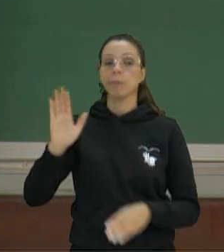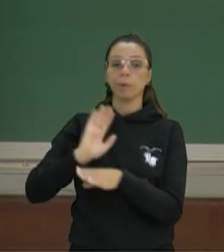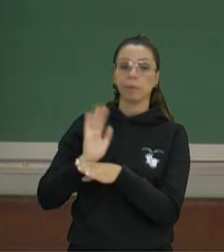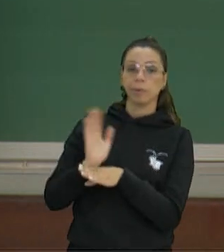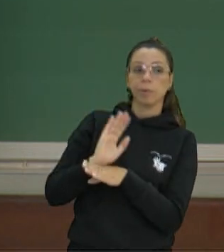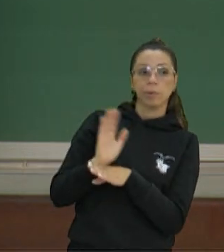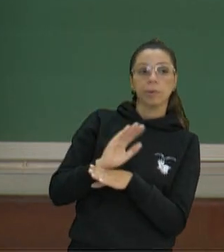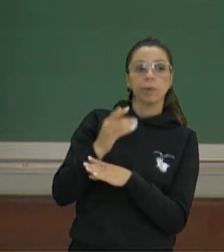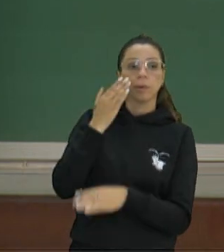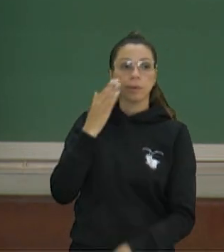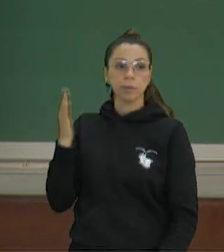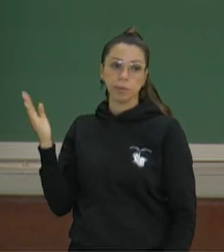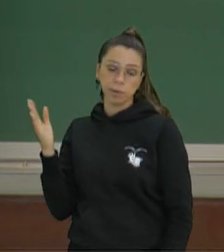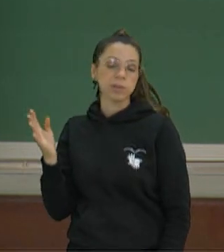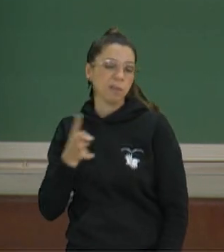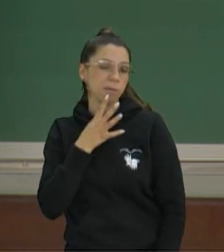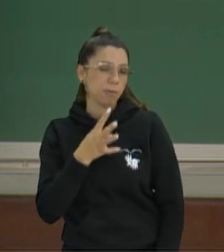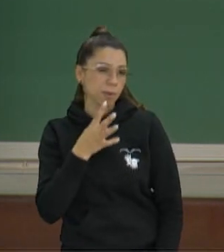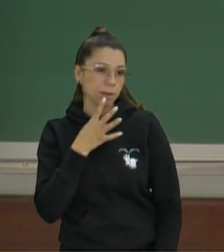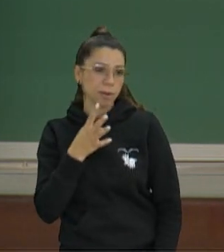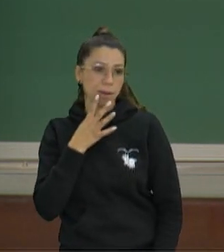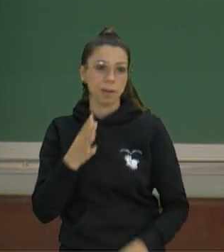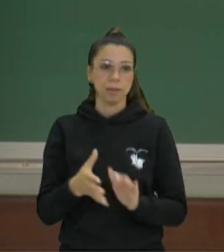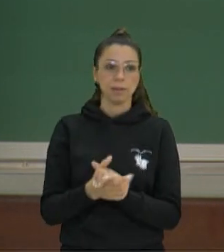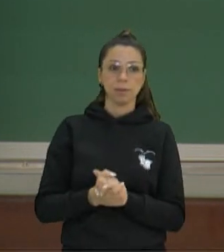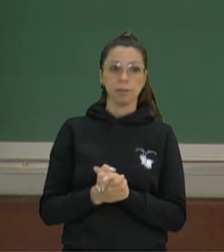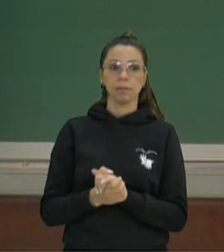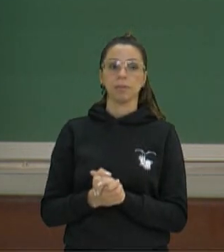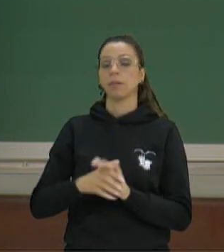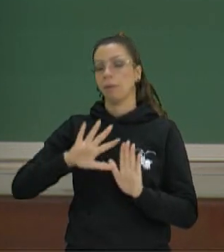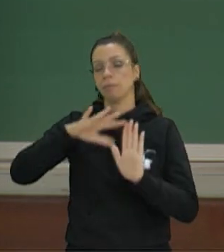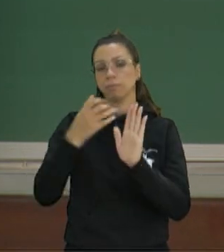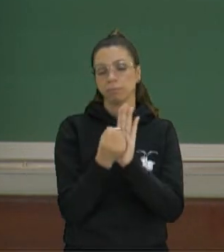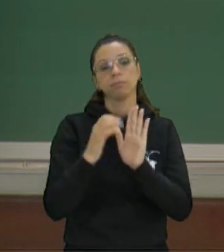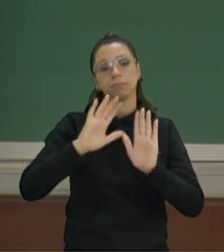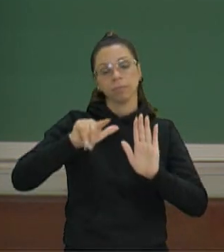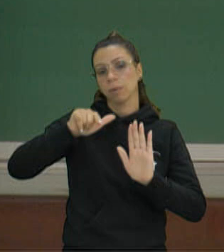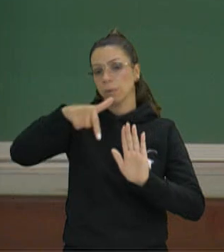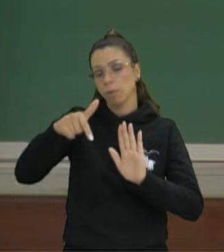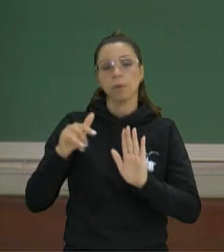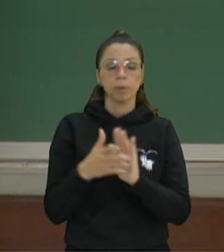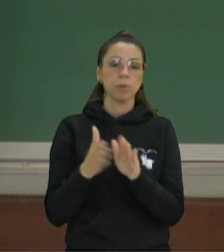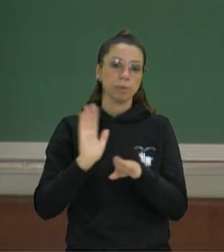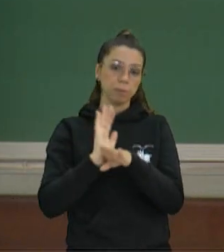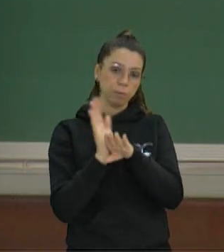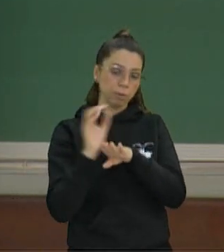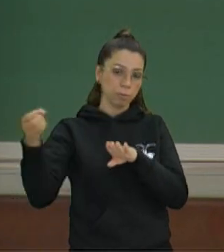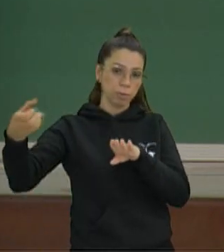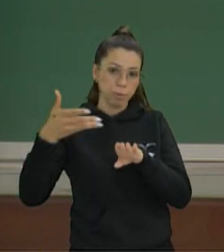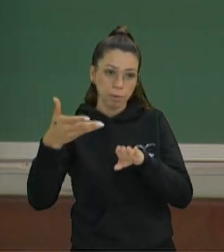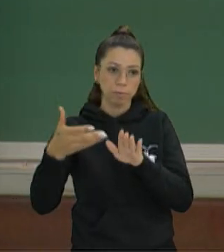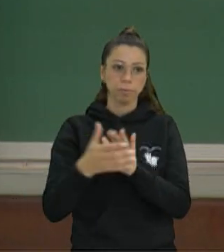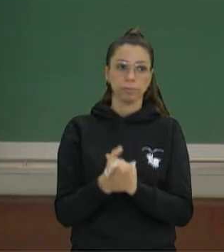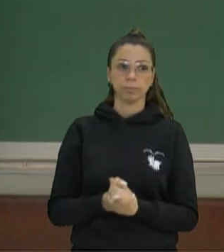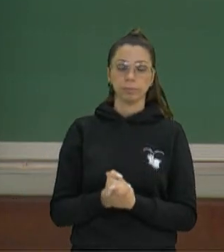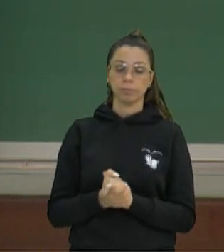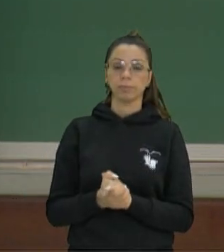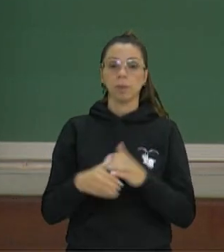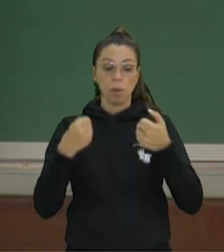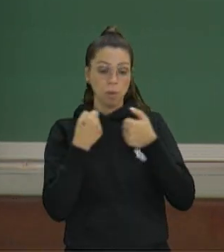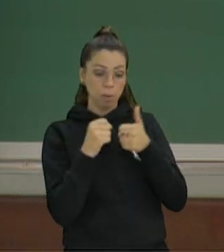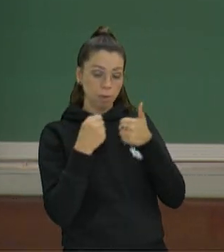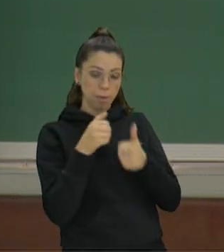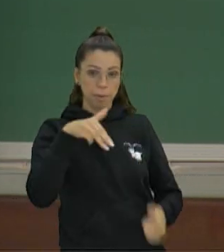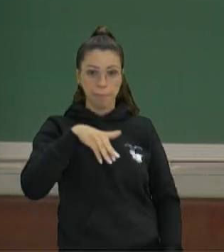Steven Spielberg, vocês devem ter ouvido falar, né? Mas já não é tão do nosso tempo. Vamos pensar num outro filme mais atual. Ônibus